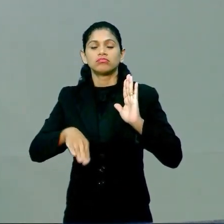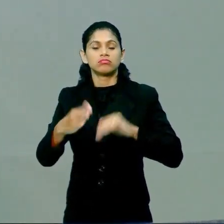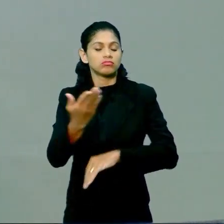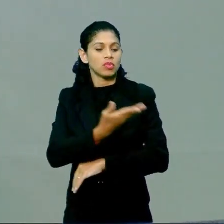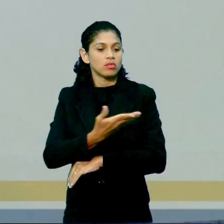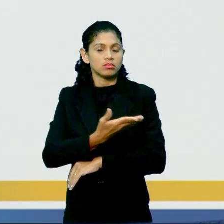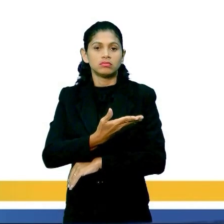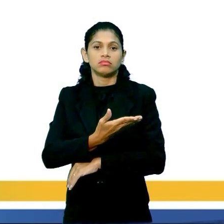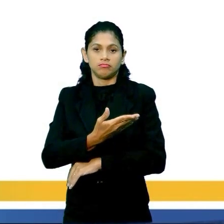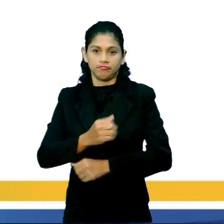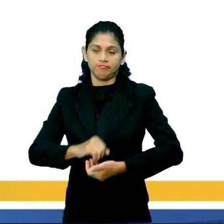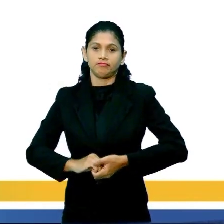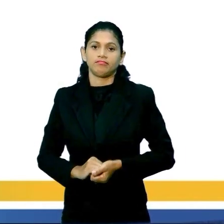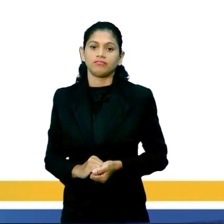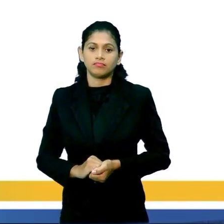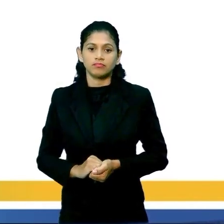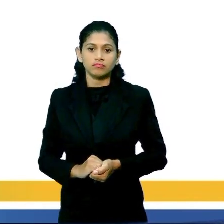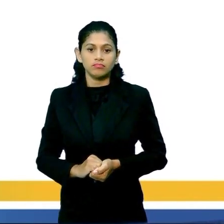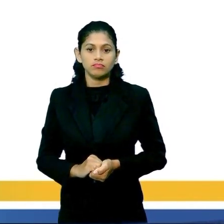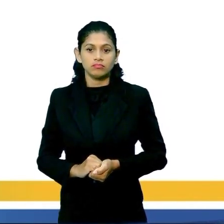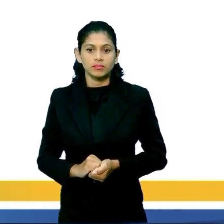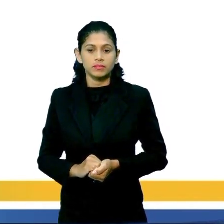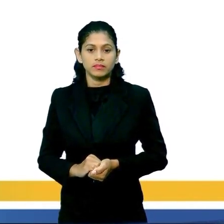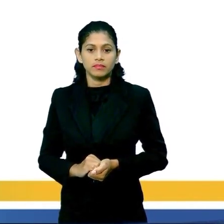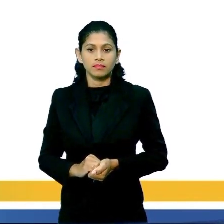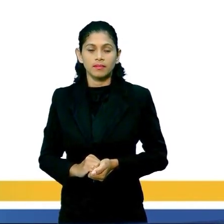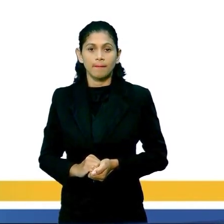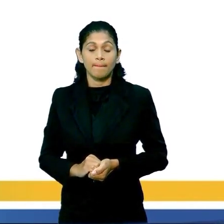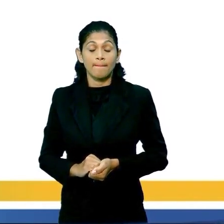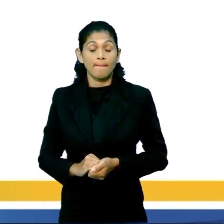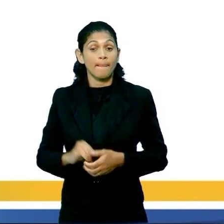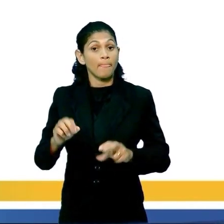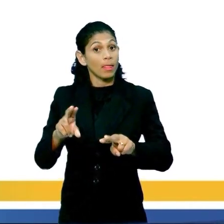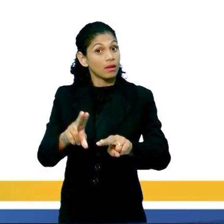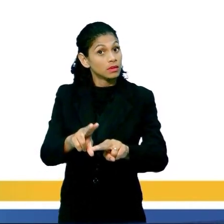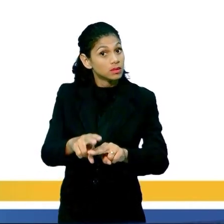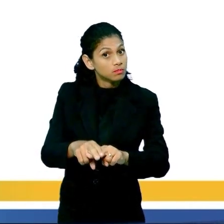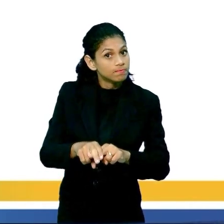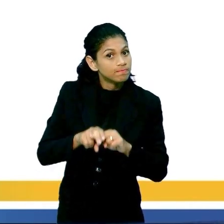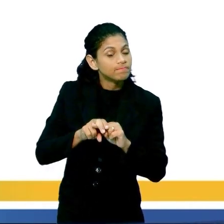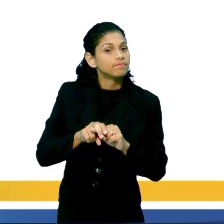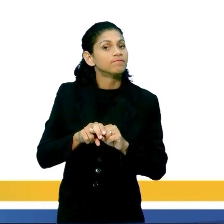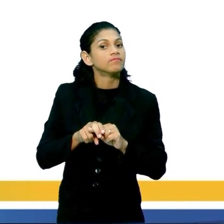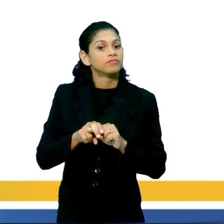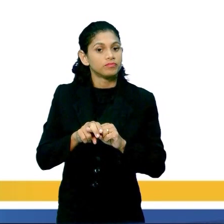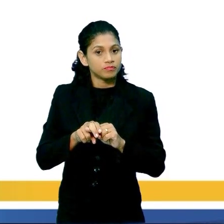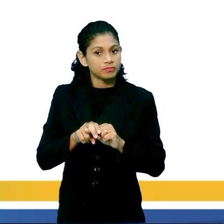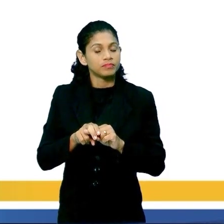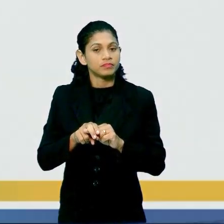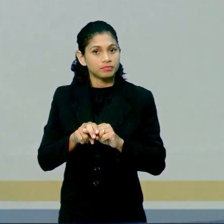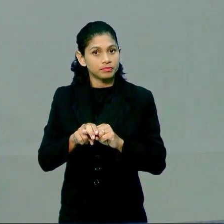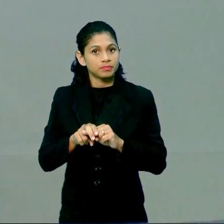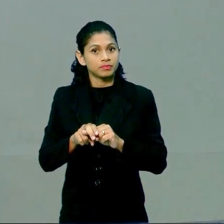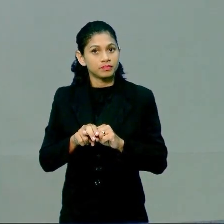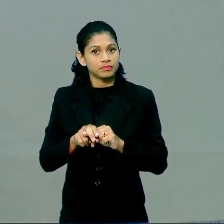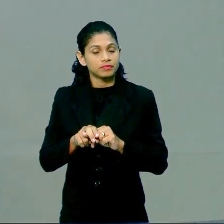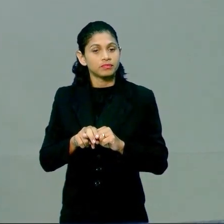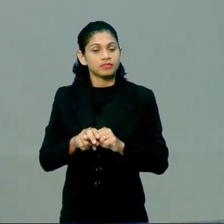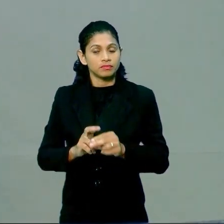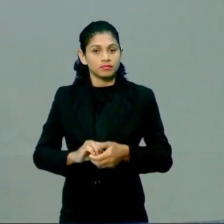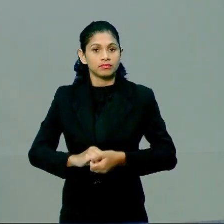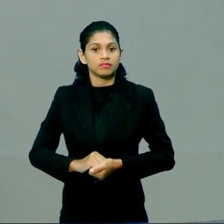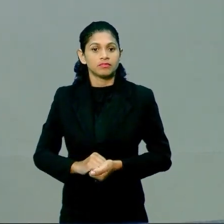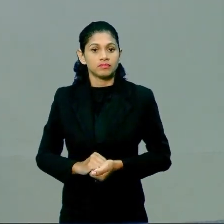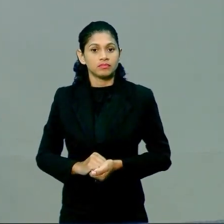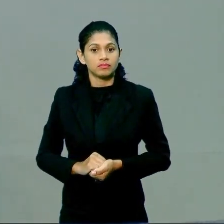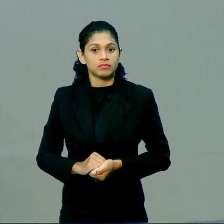clicar lá no desfazer amizade Olha aí o que que ele fez né porém ou seja traz a ideia da de adversidade aí né seess porém aí pode